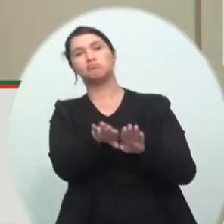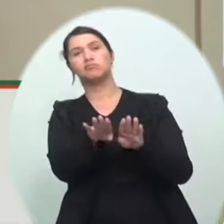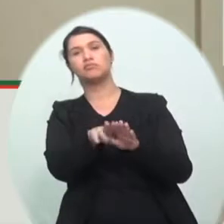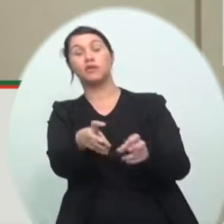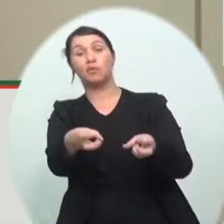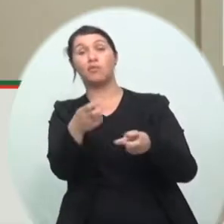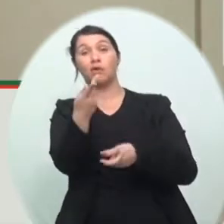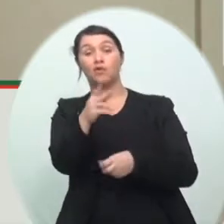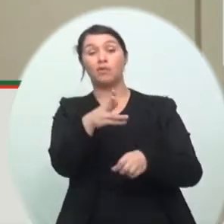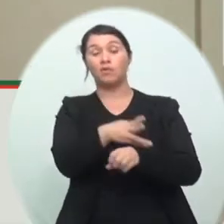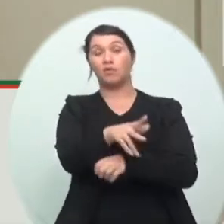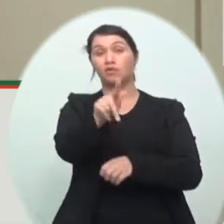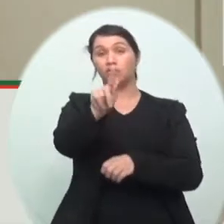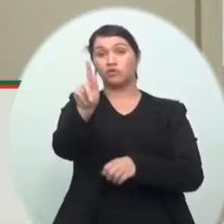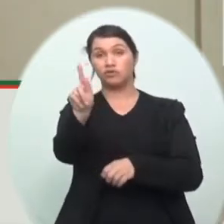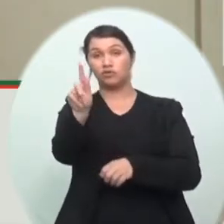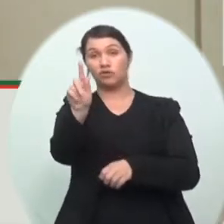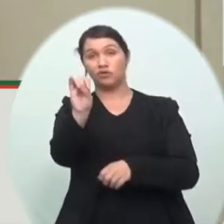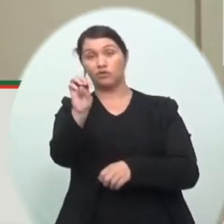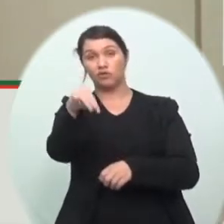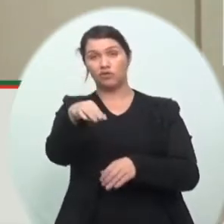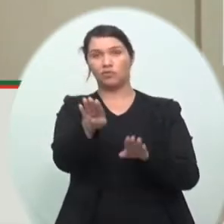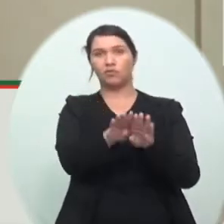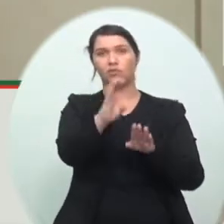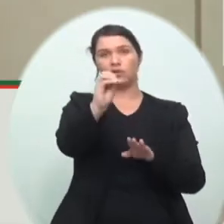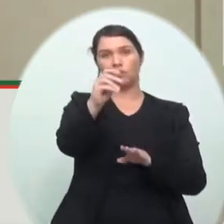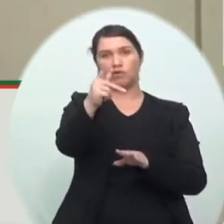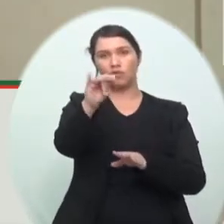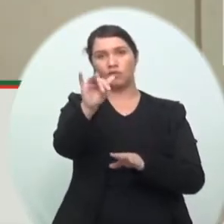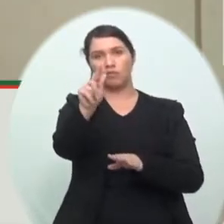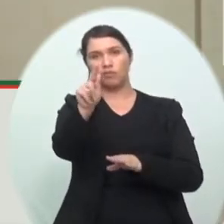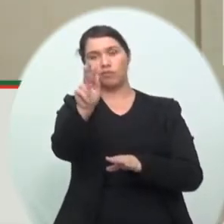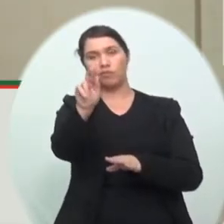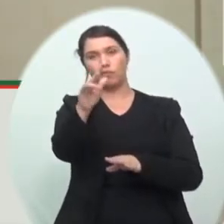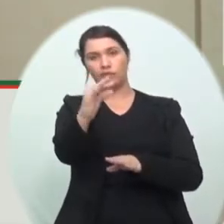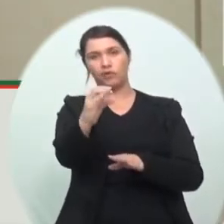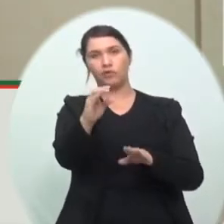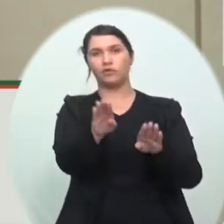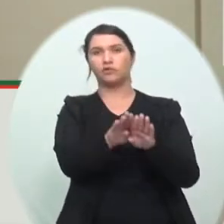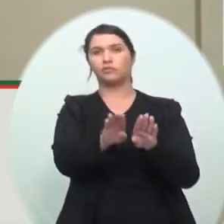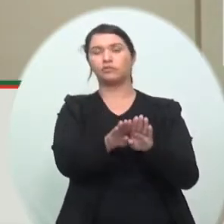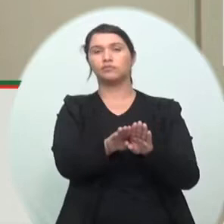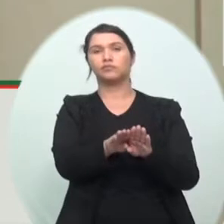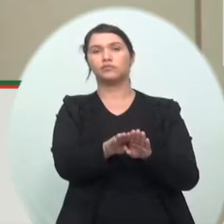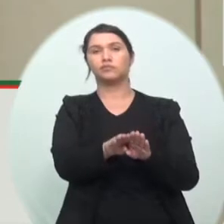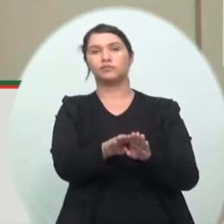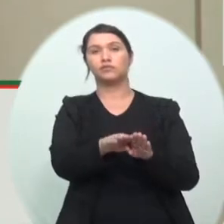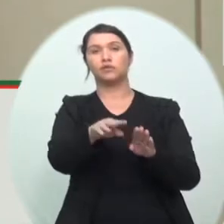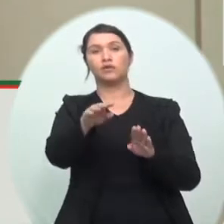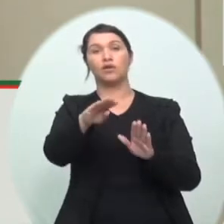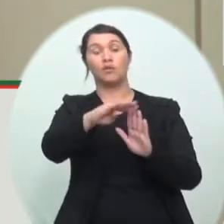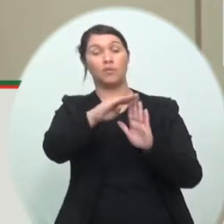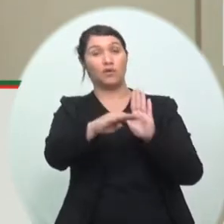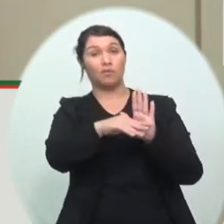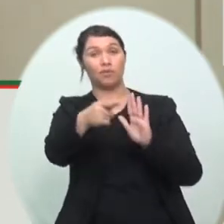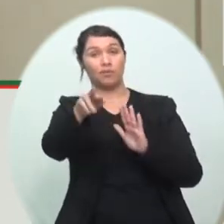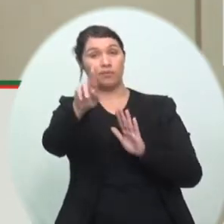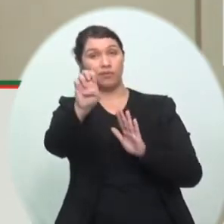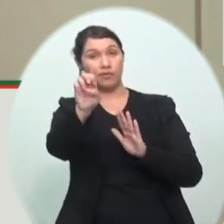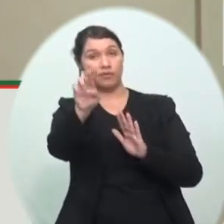GGIM, na COPIRC, junto à Cruz Vermelha, em tantas ações do PROERD, em tantas reuniões do